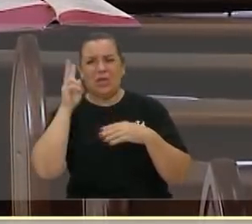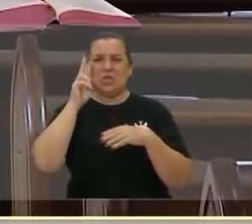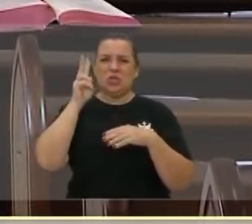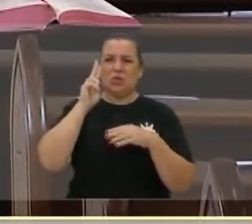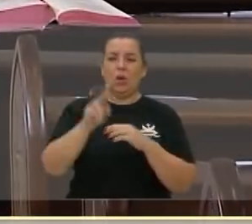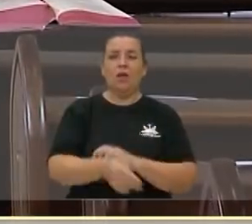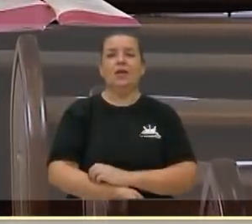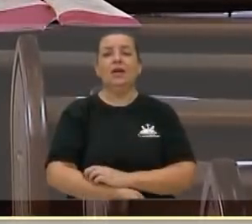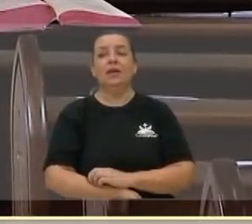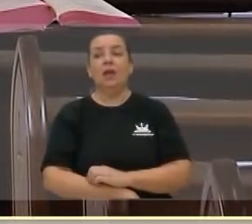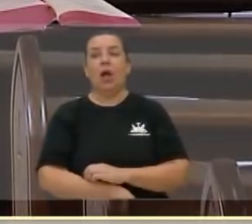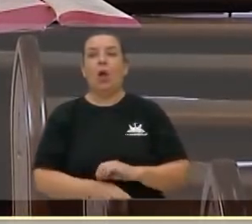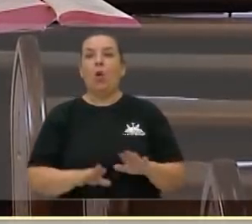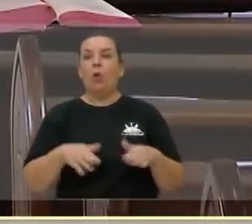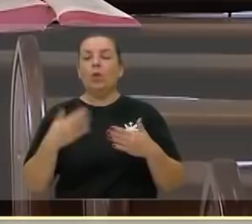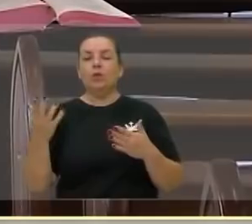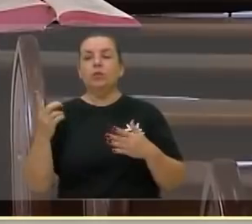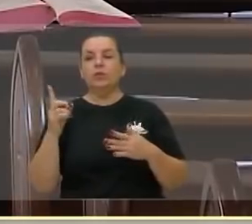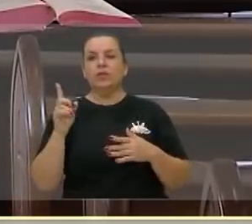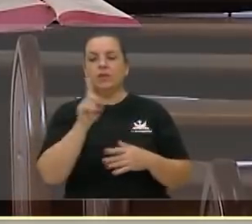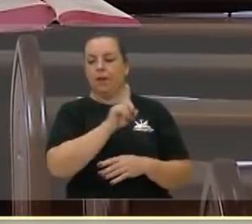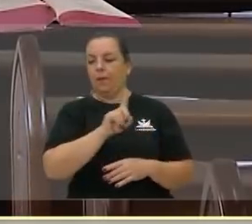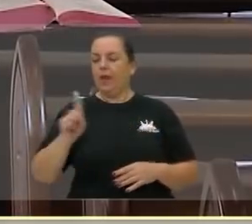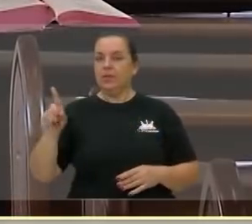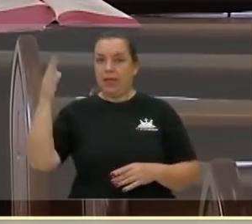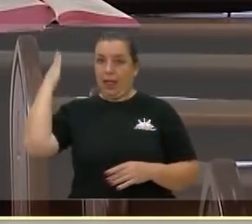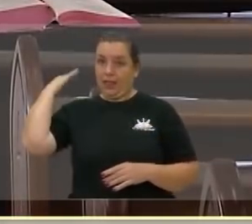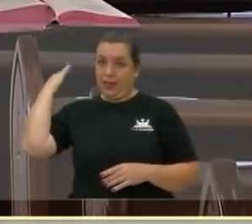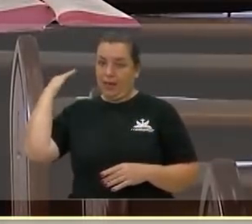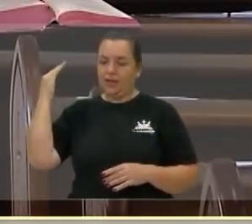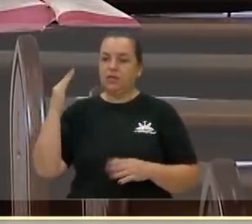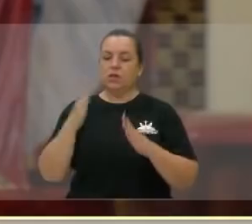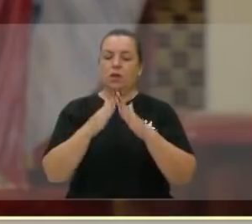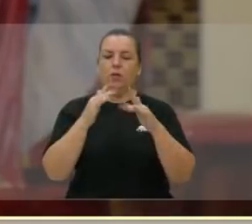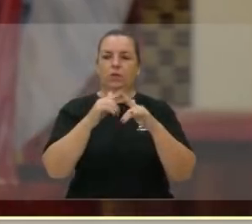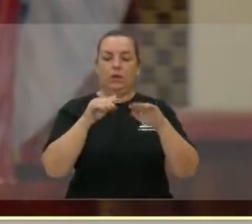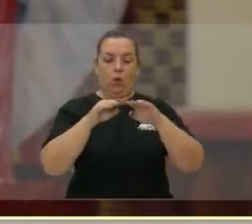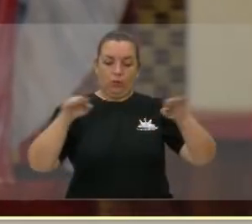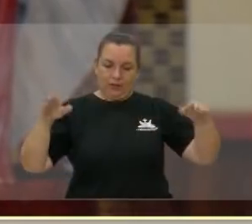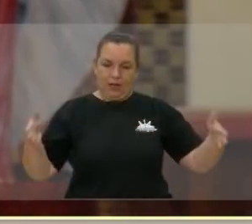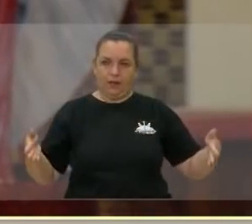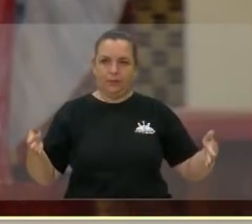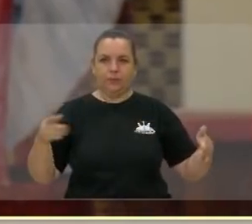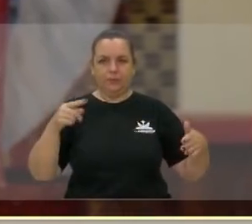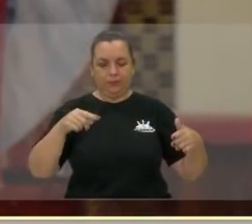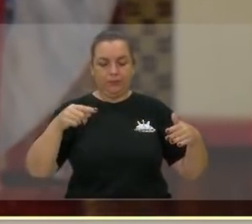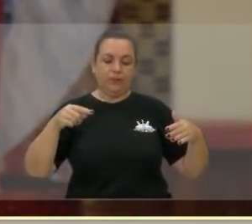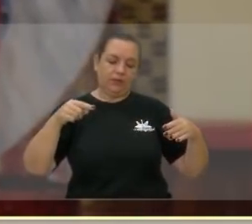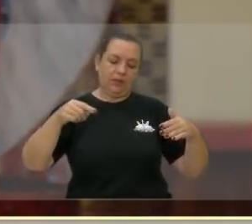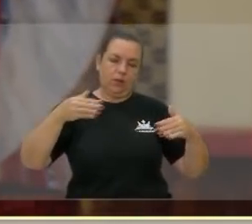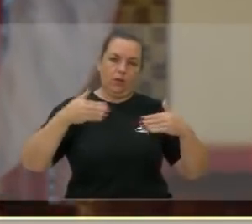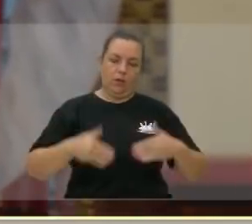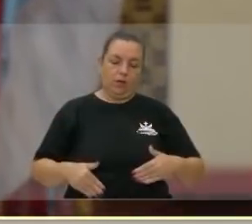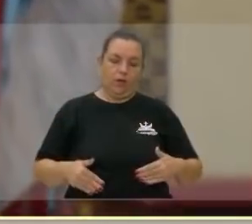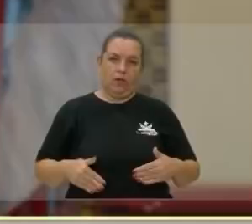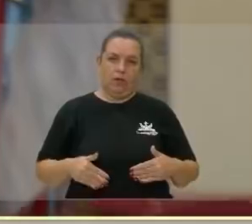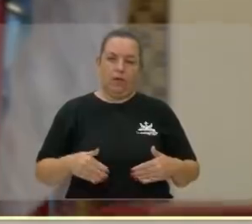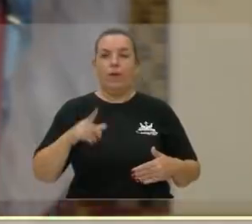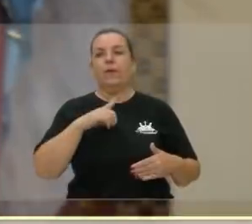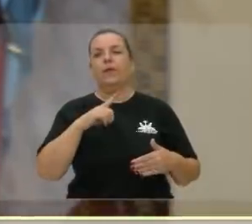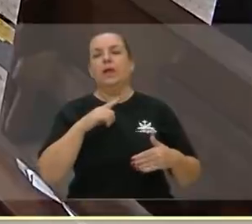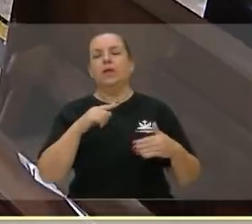você passa atrás do altar, tem o altar de São Pedro, onde o Papa, onde